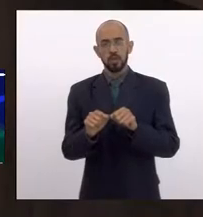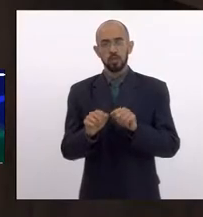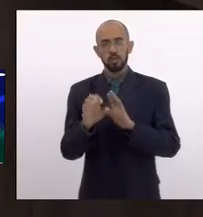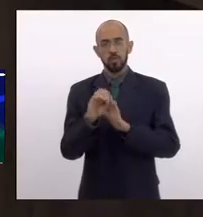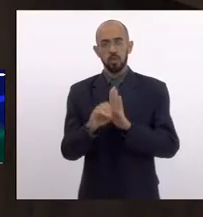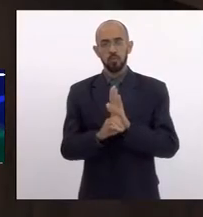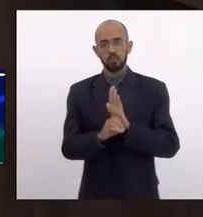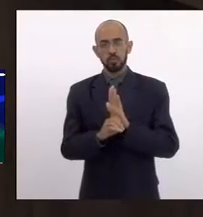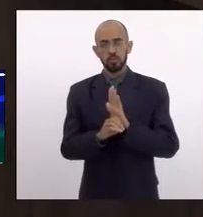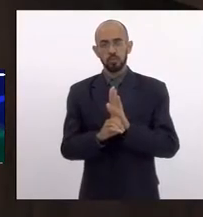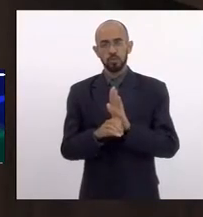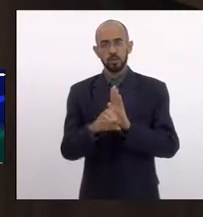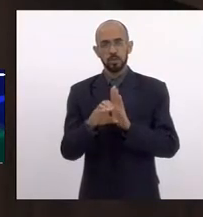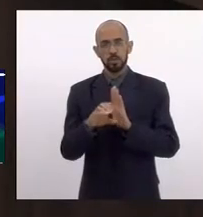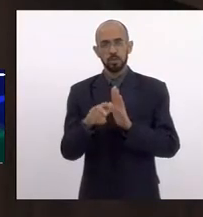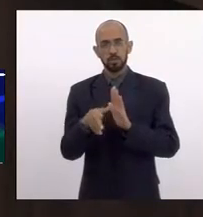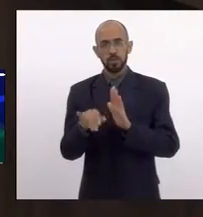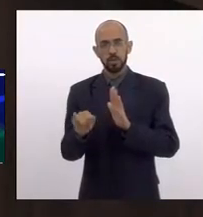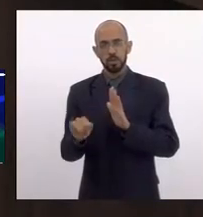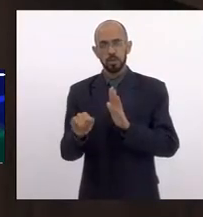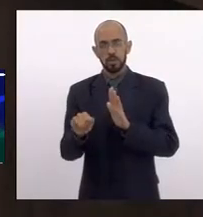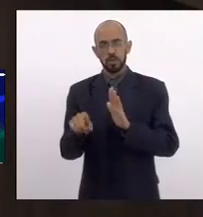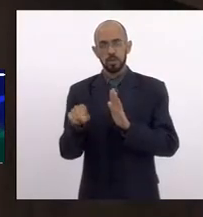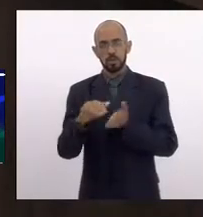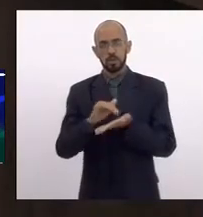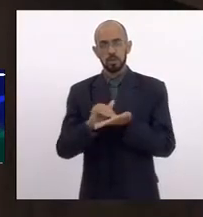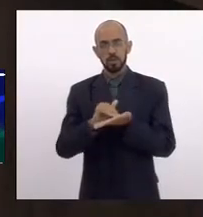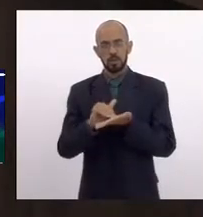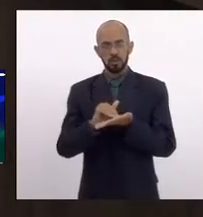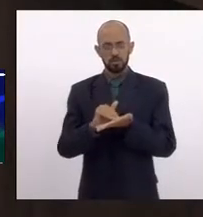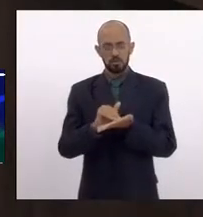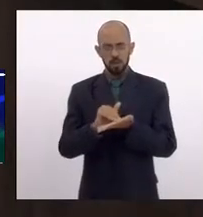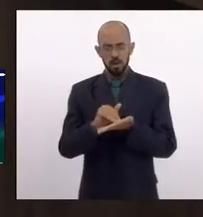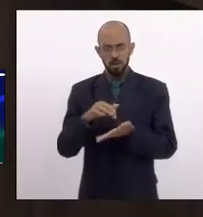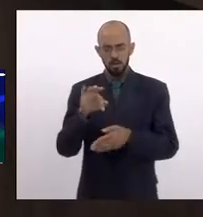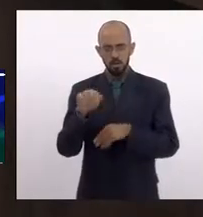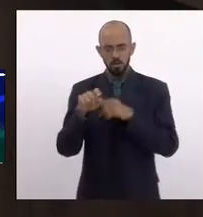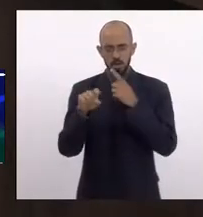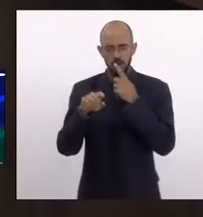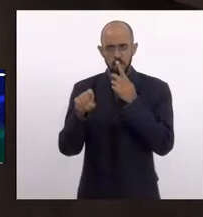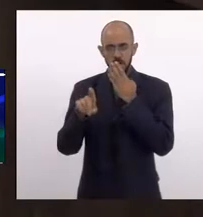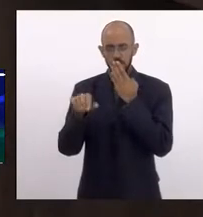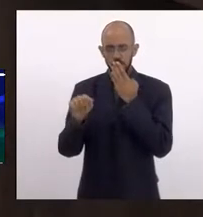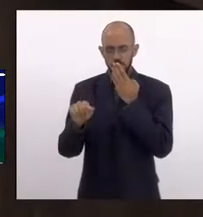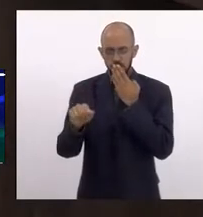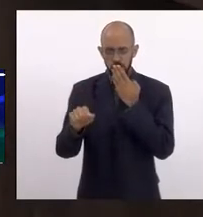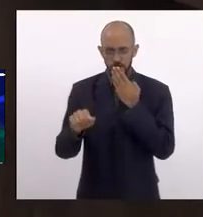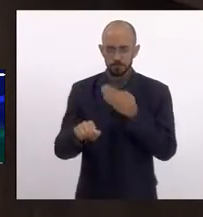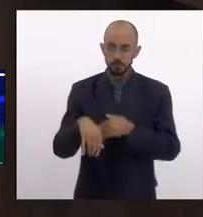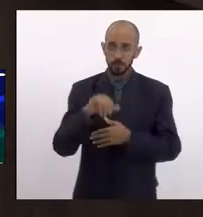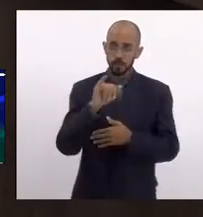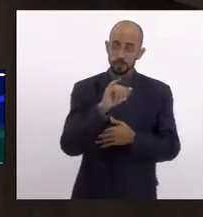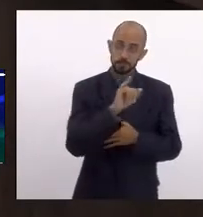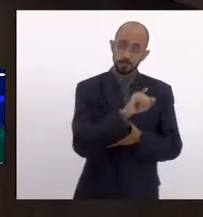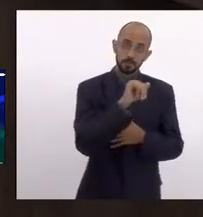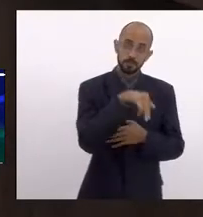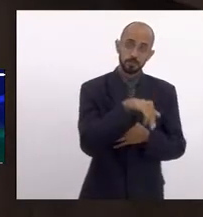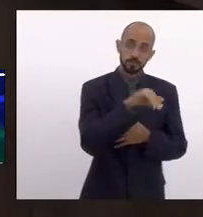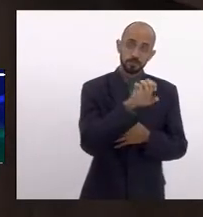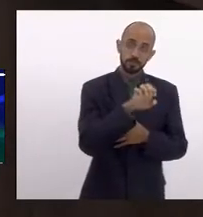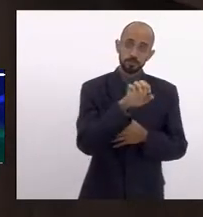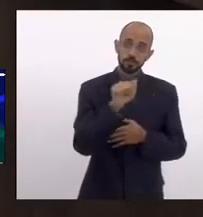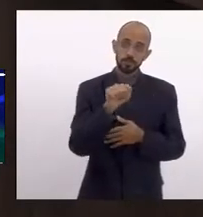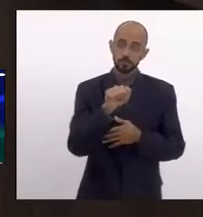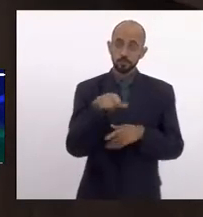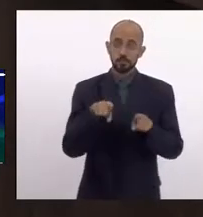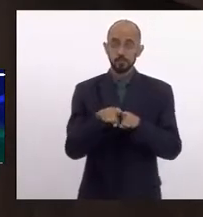as secretarias de fazenda ao ideia EA procuradoria que eles definir se os